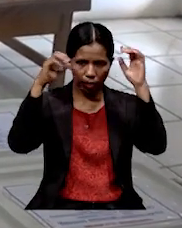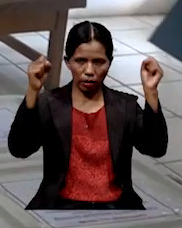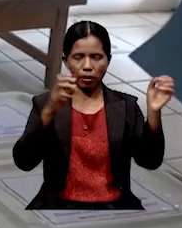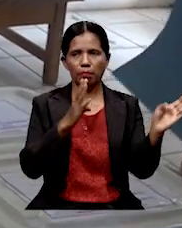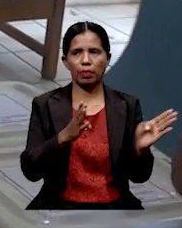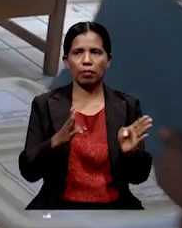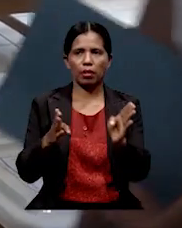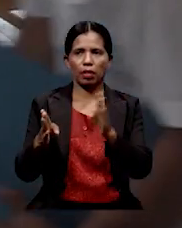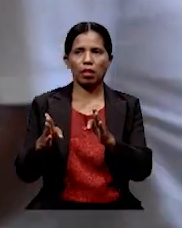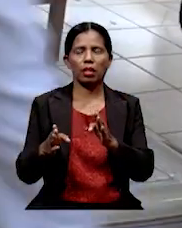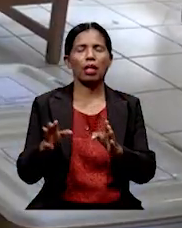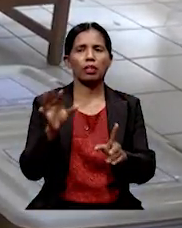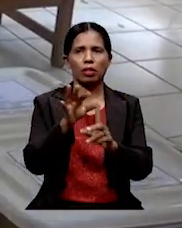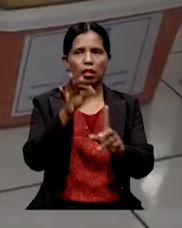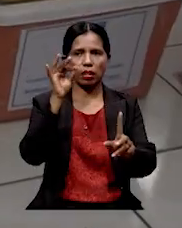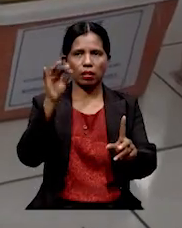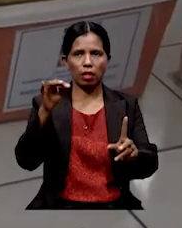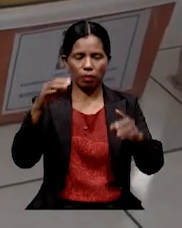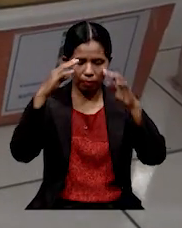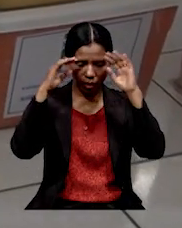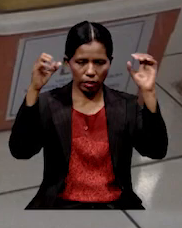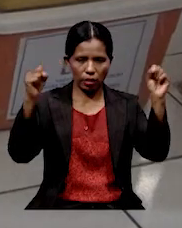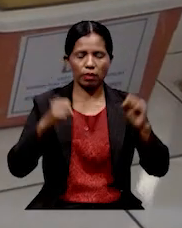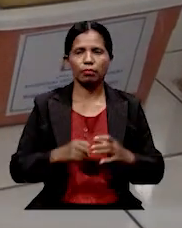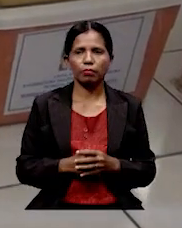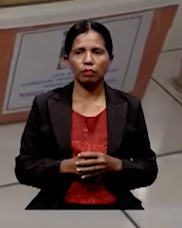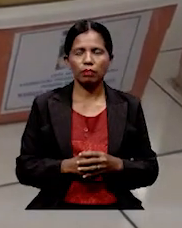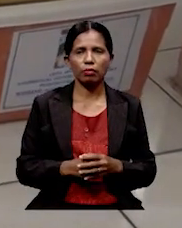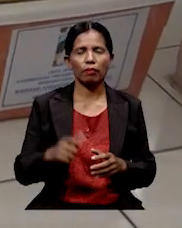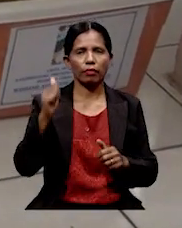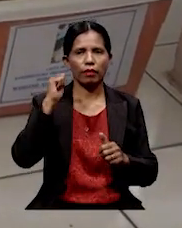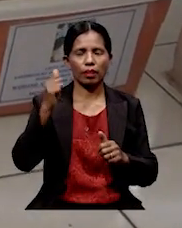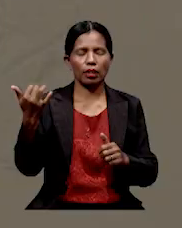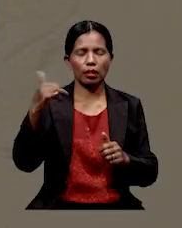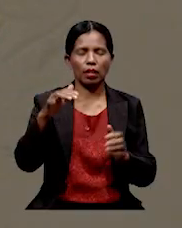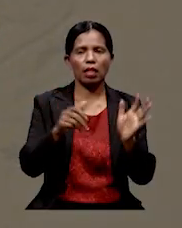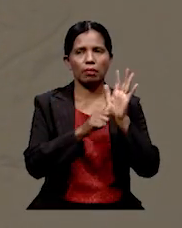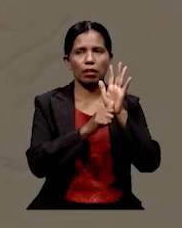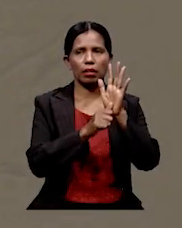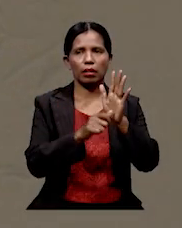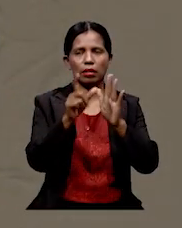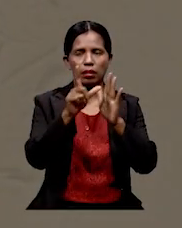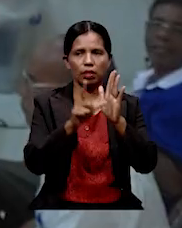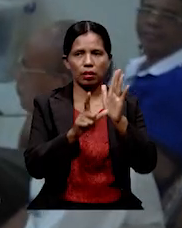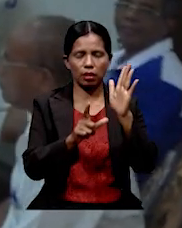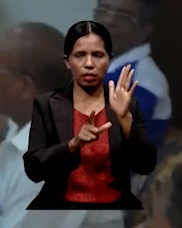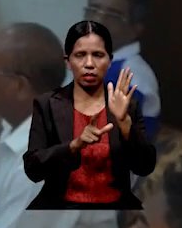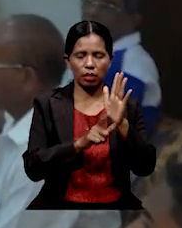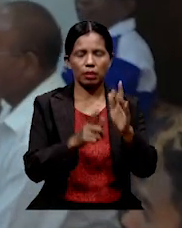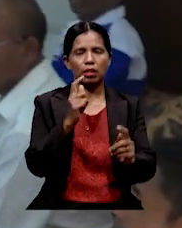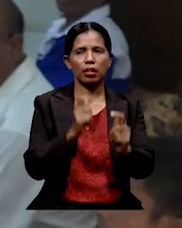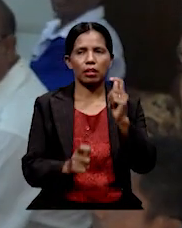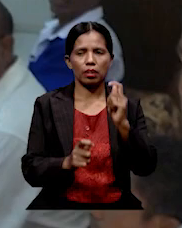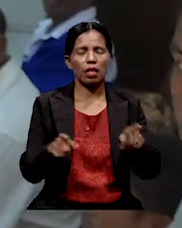a tu compete e a eleição presidencial, né? Candidato Siranebe apresenta uma lista candidatura para o Tribunal de